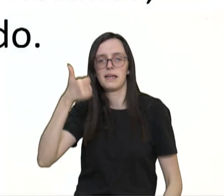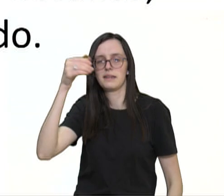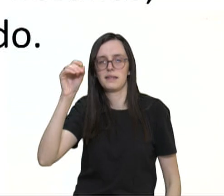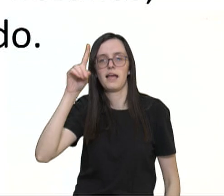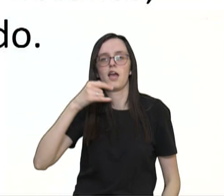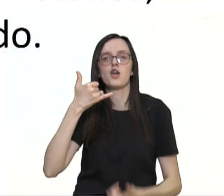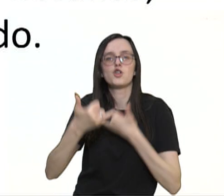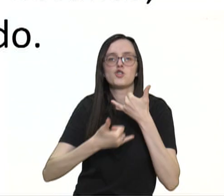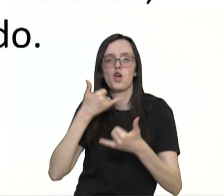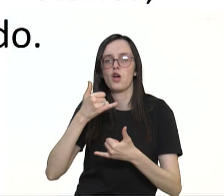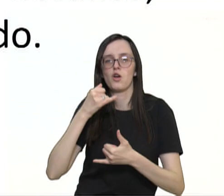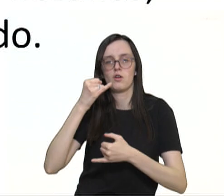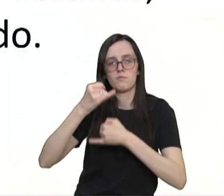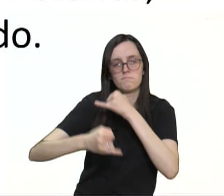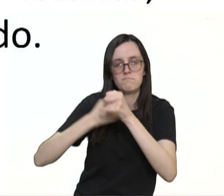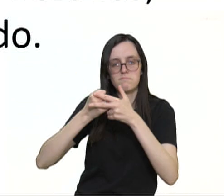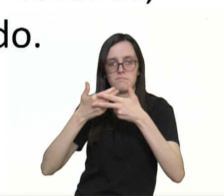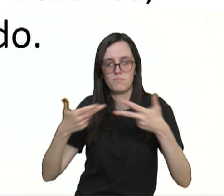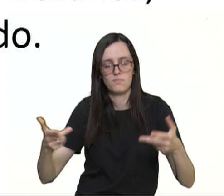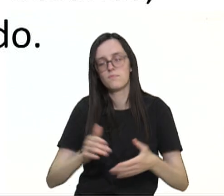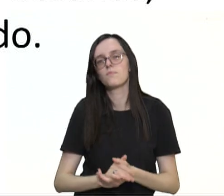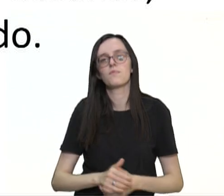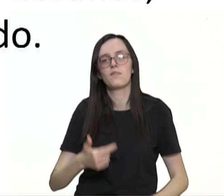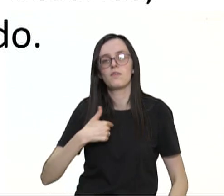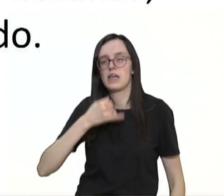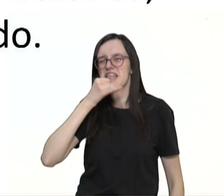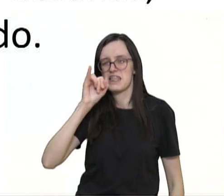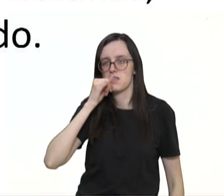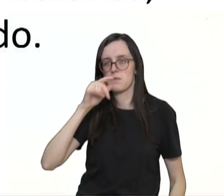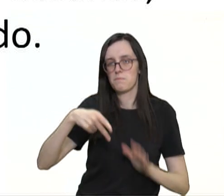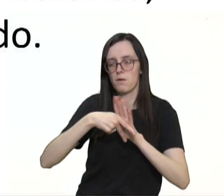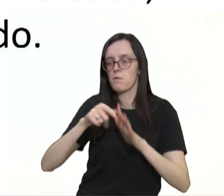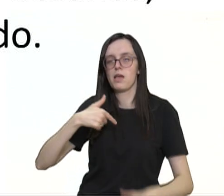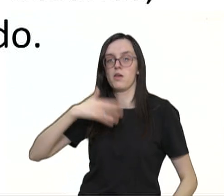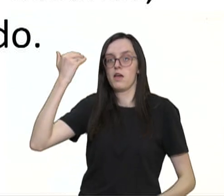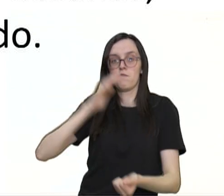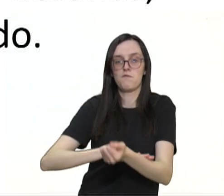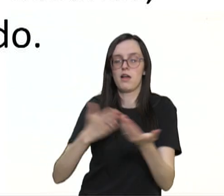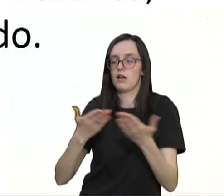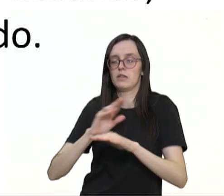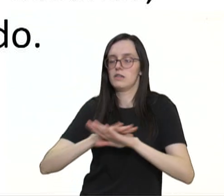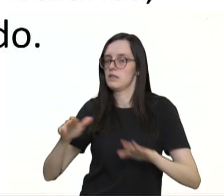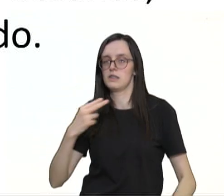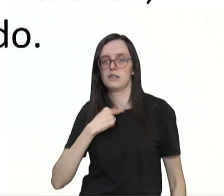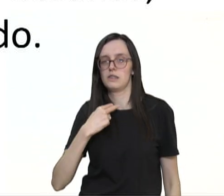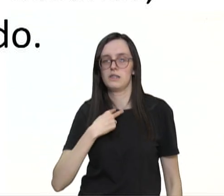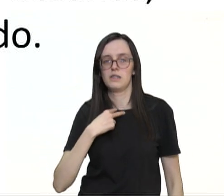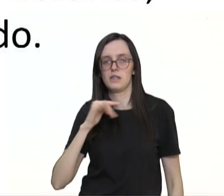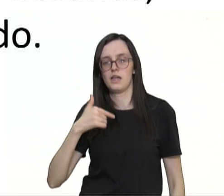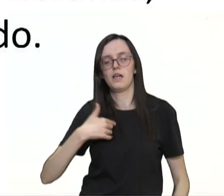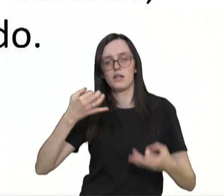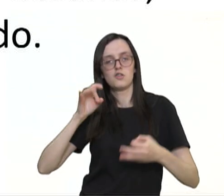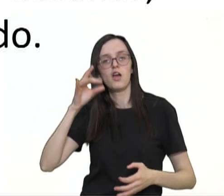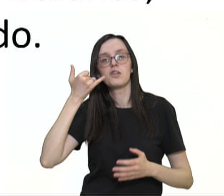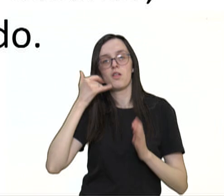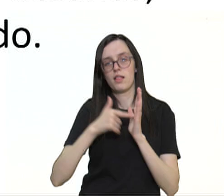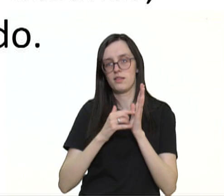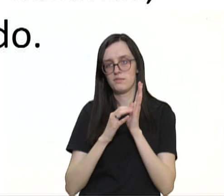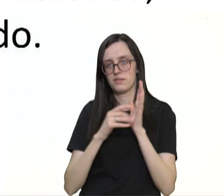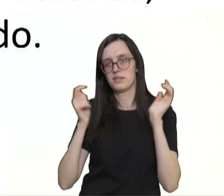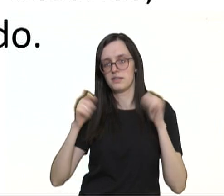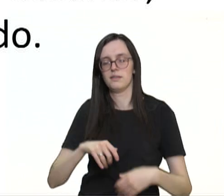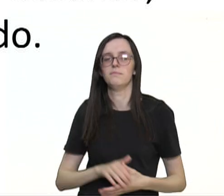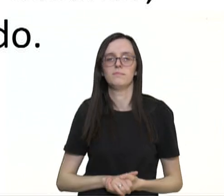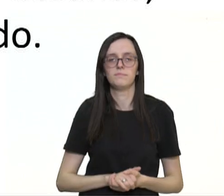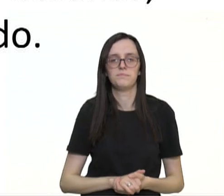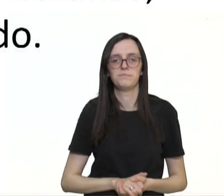Jogos eletrônicos, aí tem gente que era viciado. Eu era viciado, mas a partir de agora não posso mais jogar videogame, senão agora é só no celular, né?